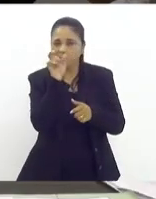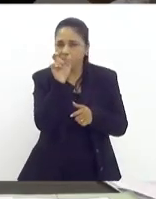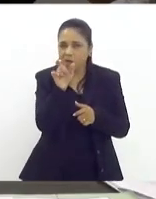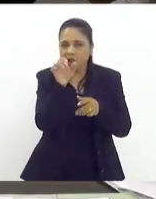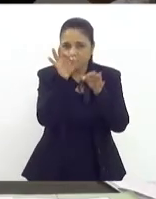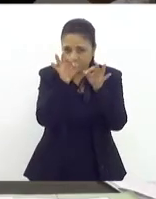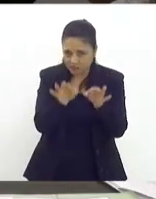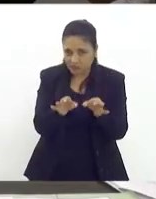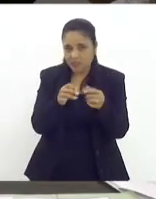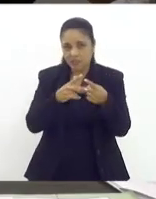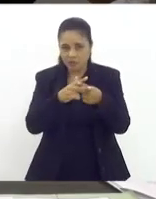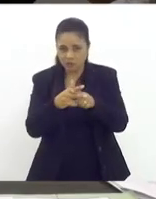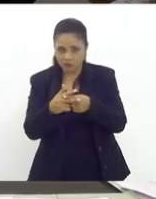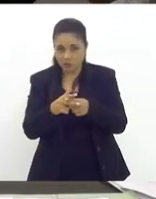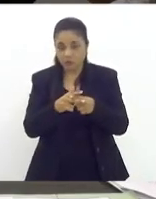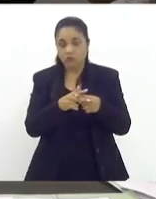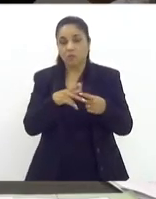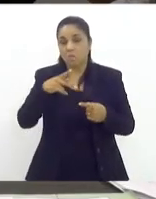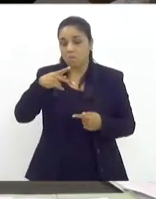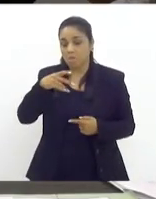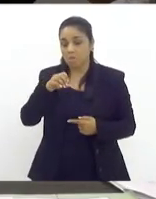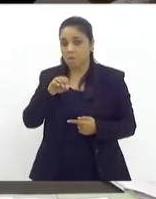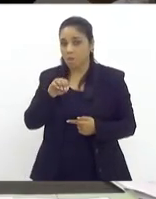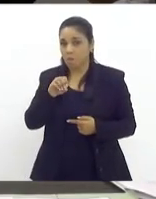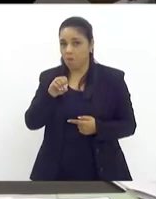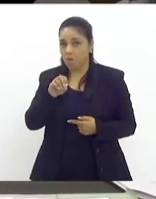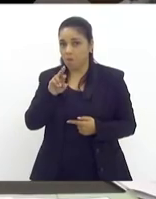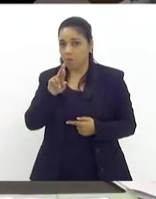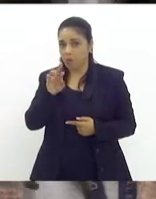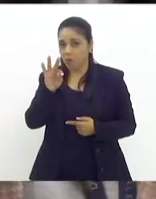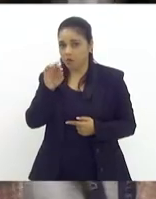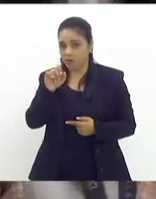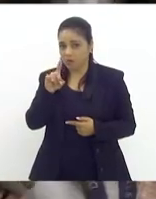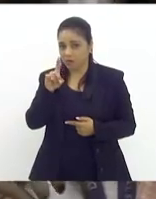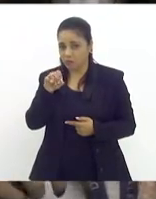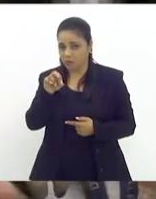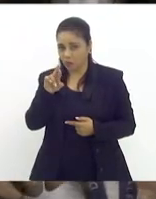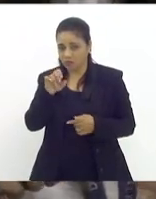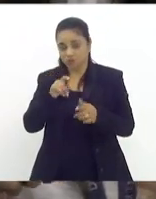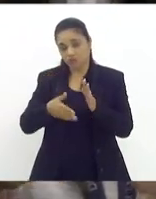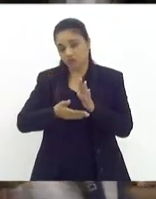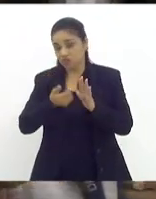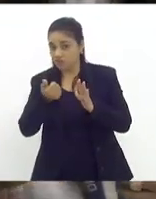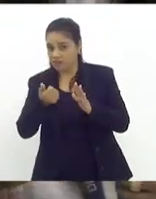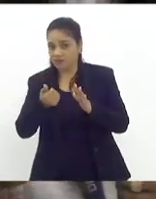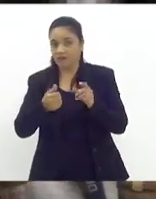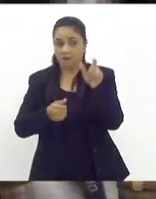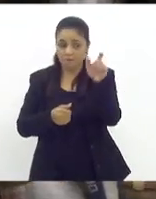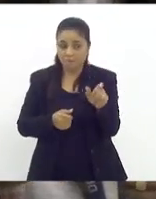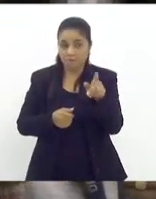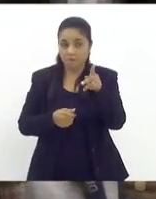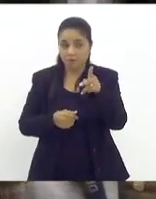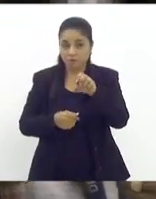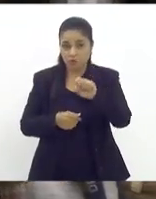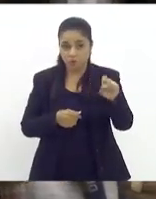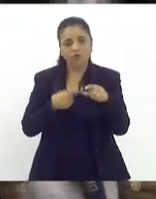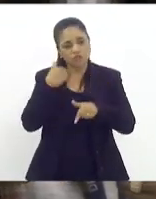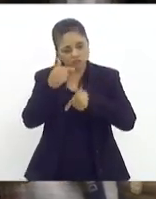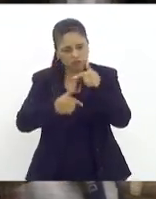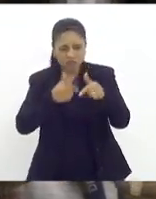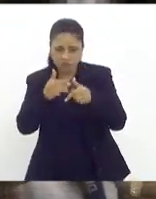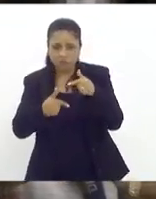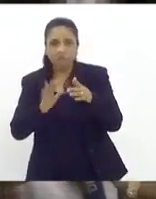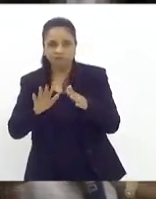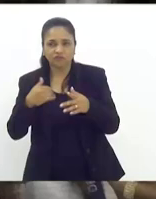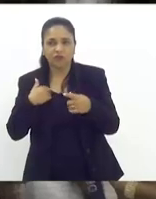de uma vez por todas, portadores. A gente está fazendo um trabalho, inclusive, com as comissões nesse sentido, de tentar já atualizar. É uma questão, de